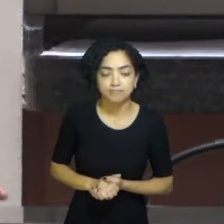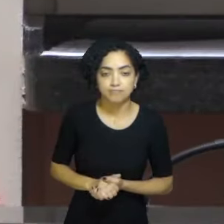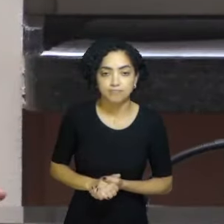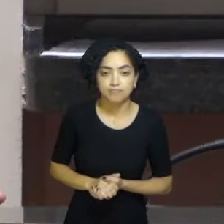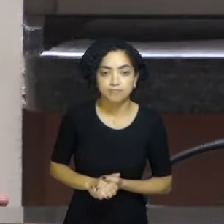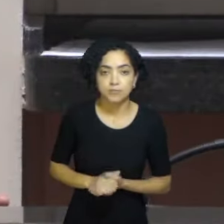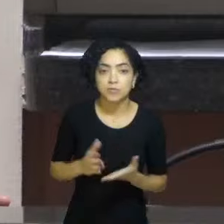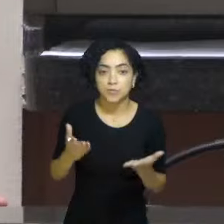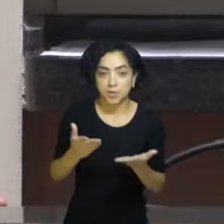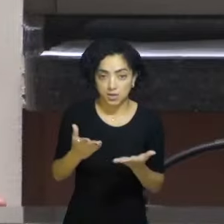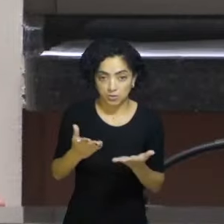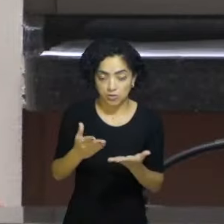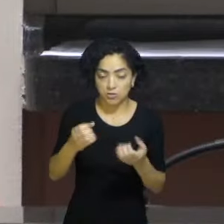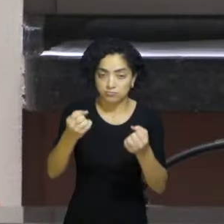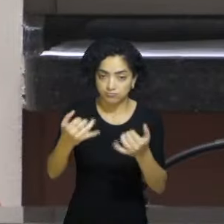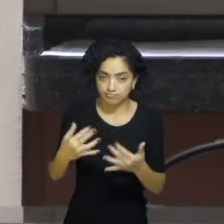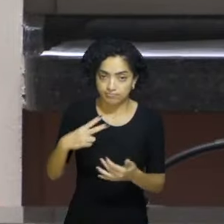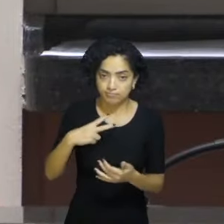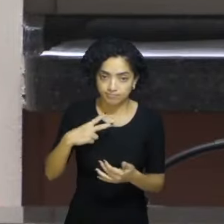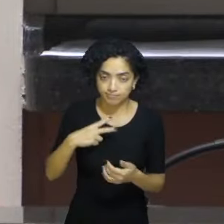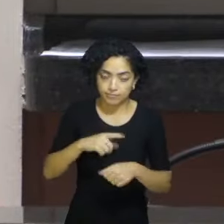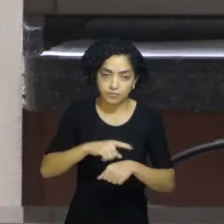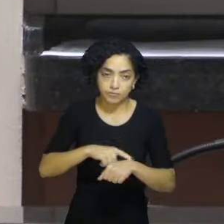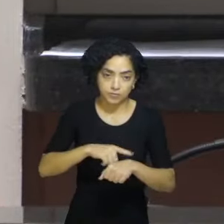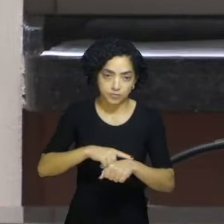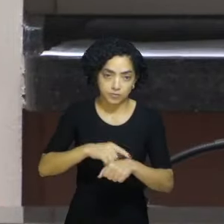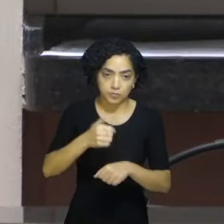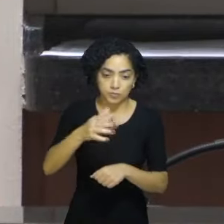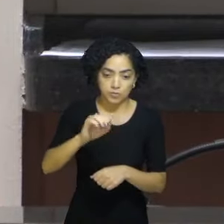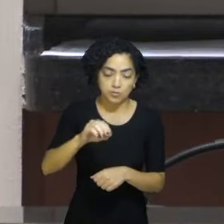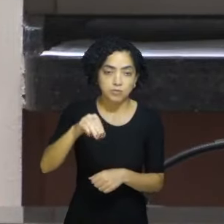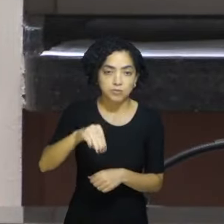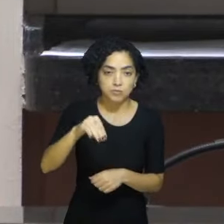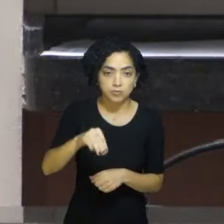Agora sim, explicações pessoais pelo tempo de até 10 minutos. Vamos ouvir